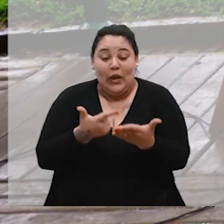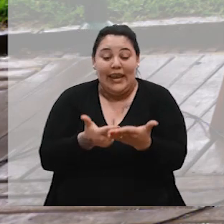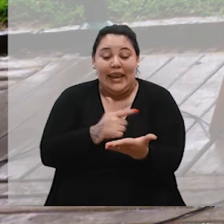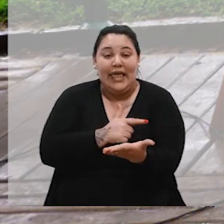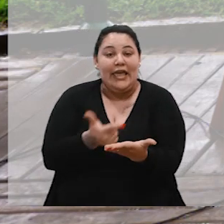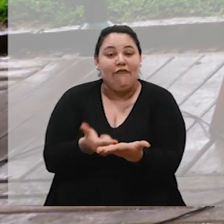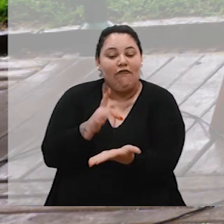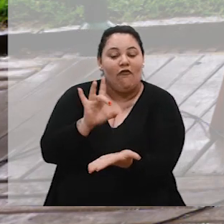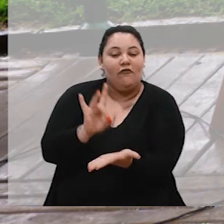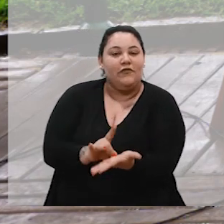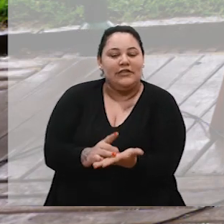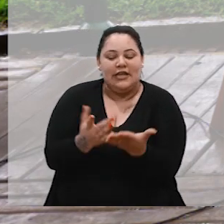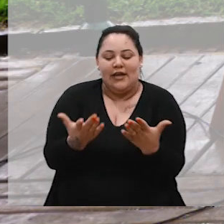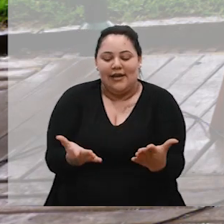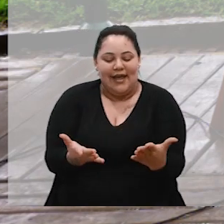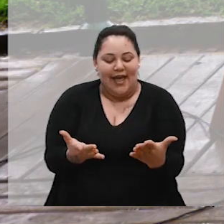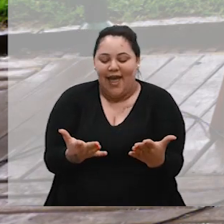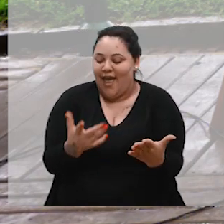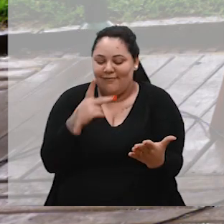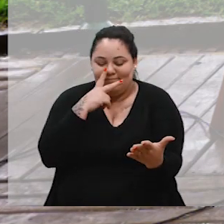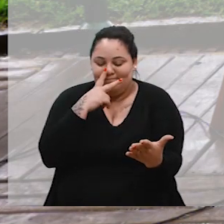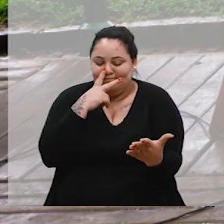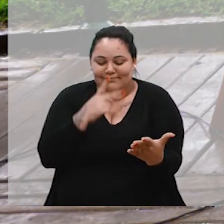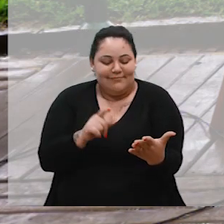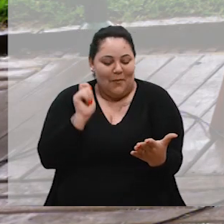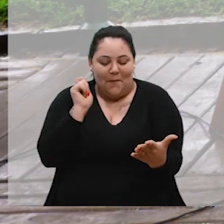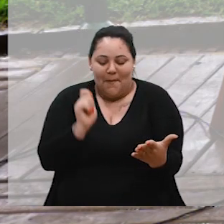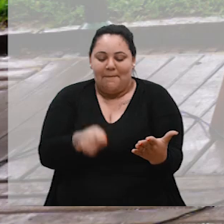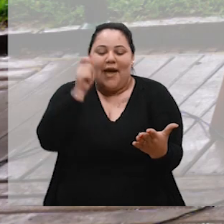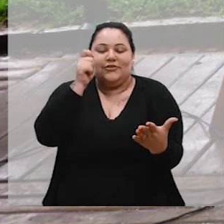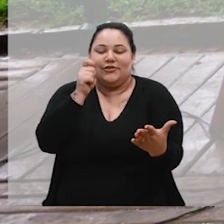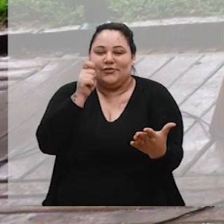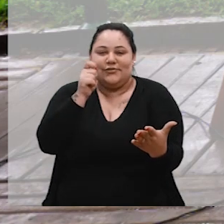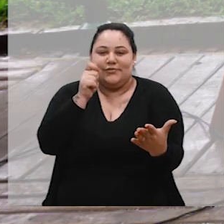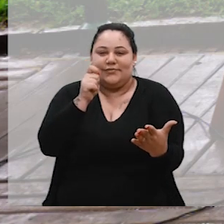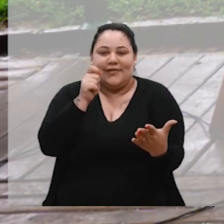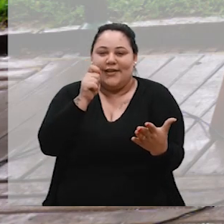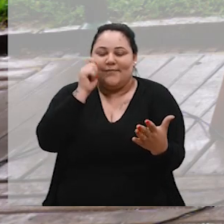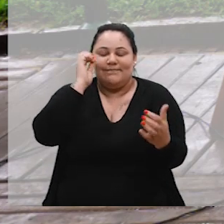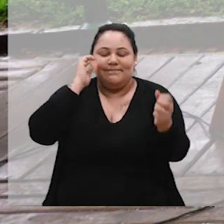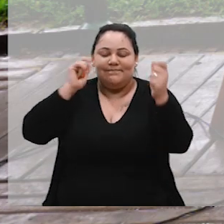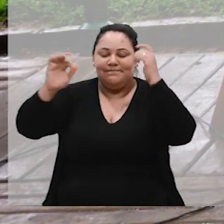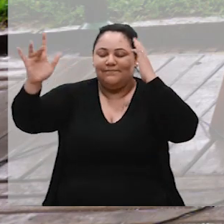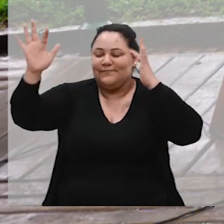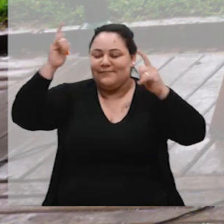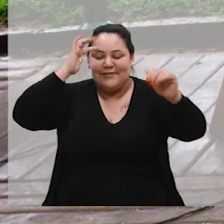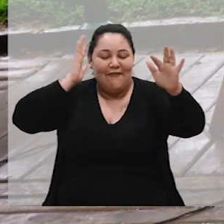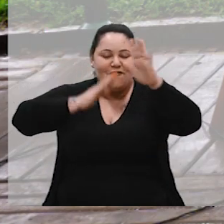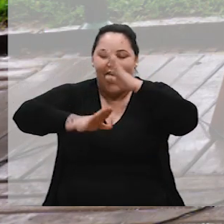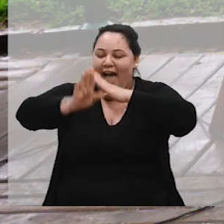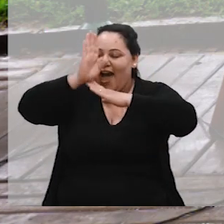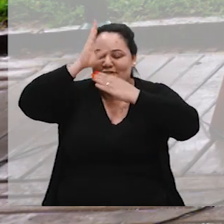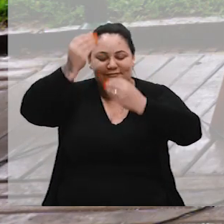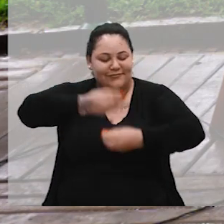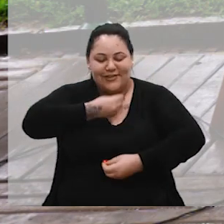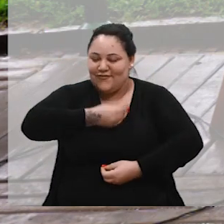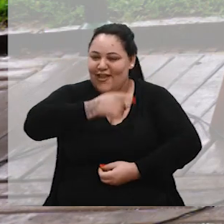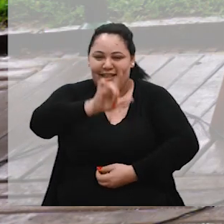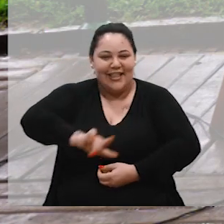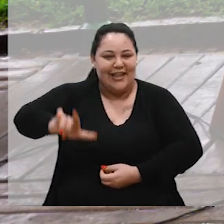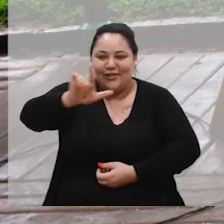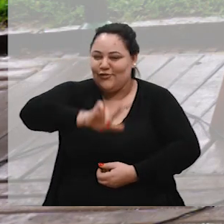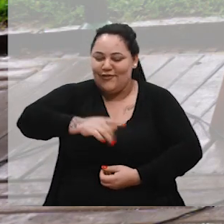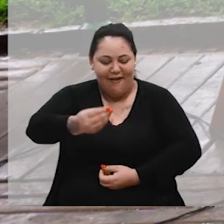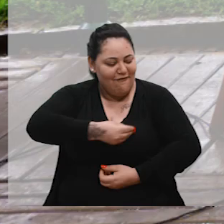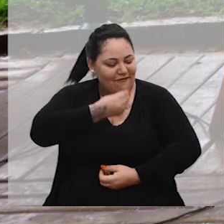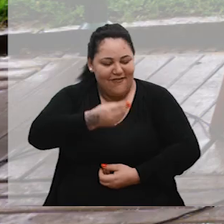é mágico, ele nos transporta, né? Então, viva a literatura, vivam os escritores, né,